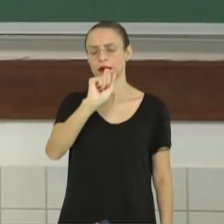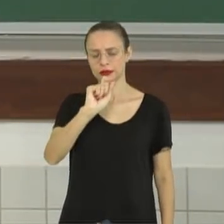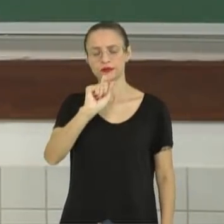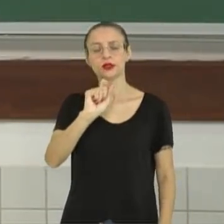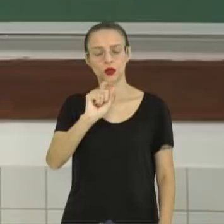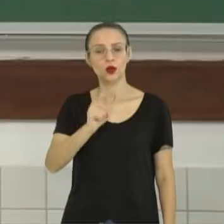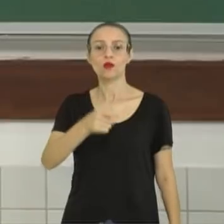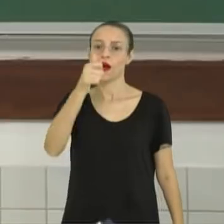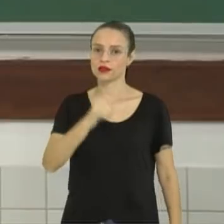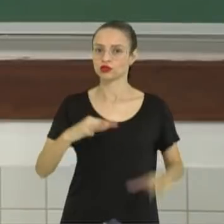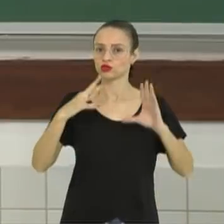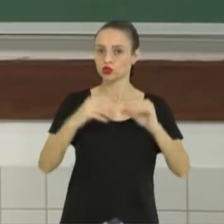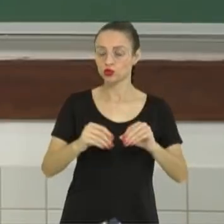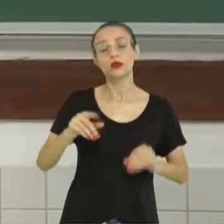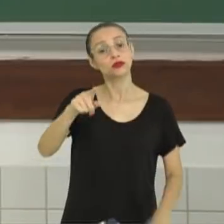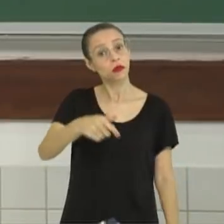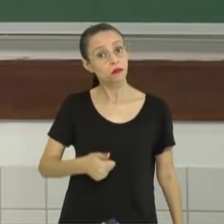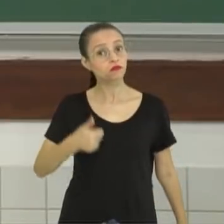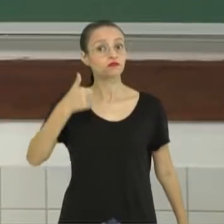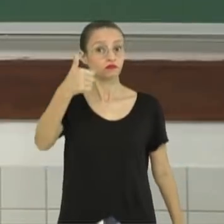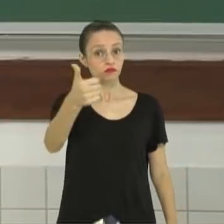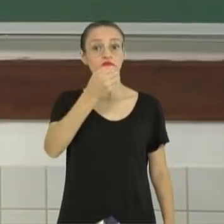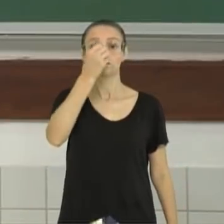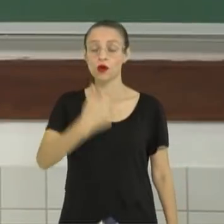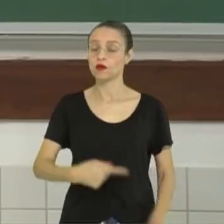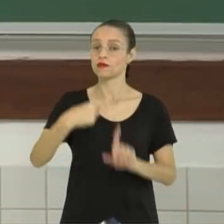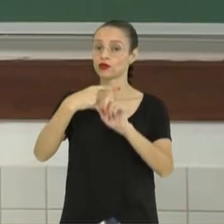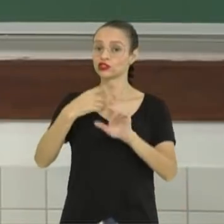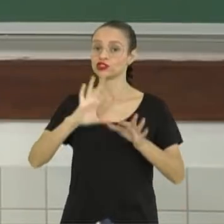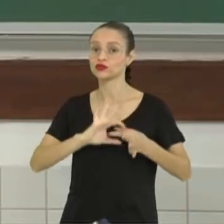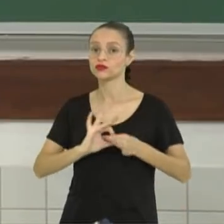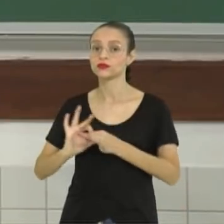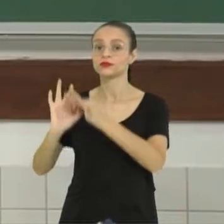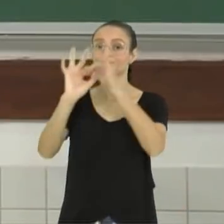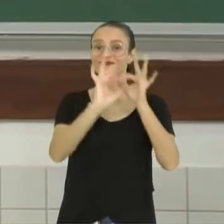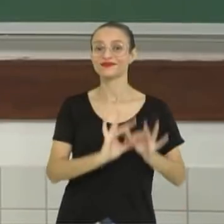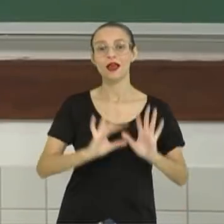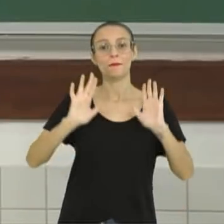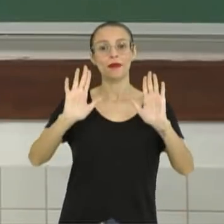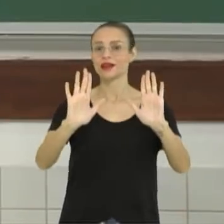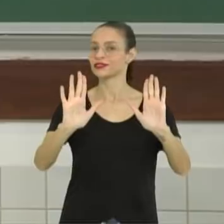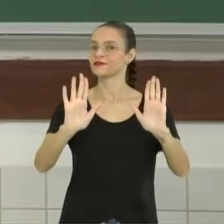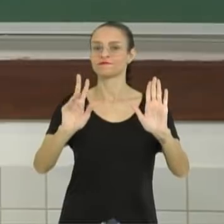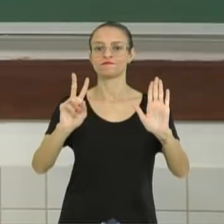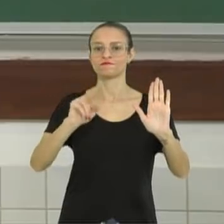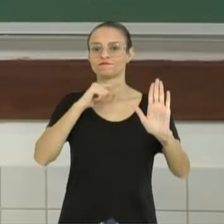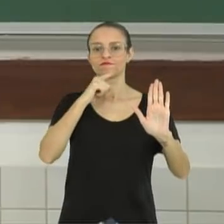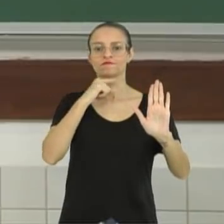né, positivo para a busca de uma integração. Porém, isso não tem acontecido.